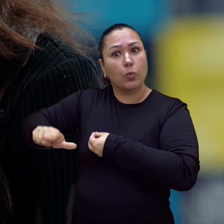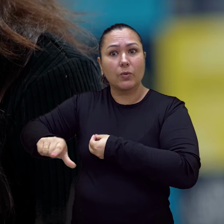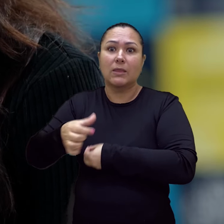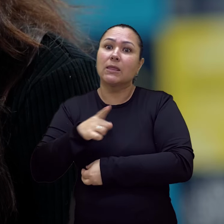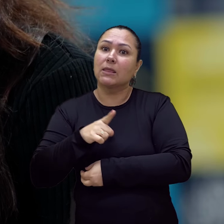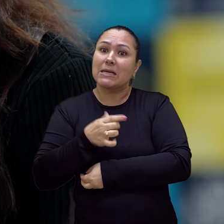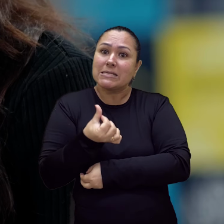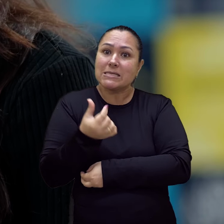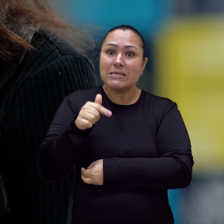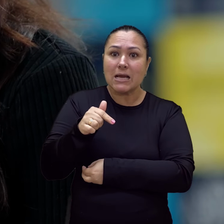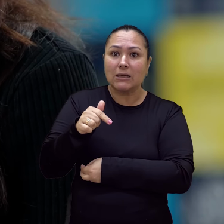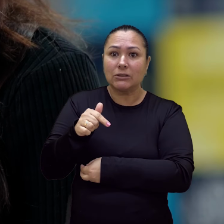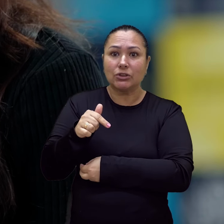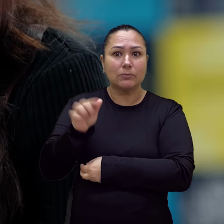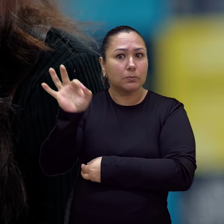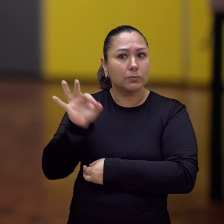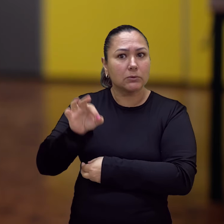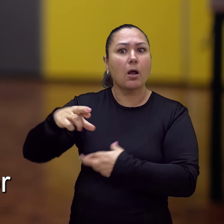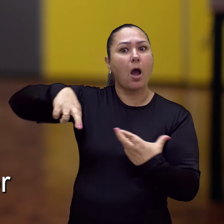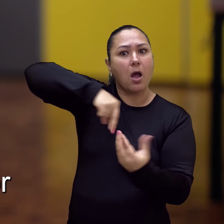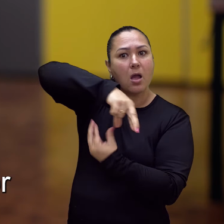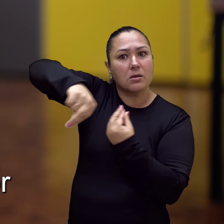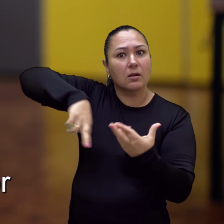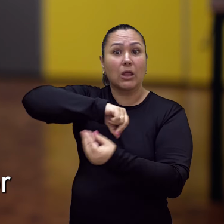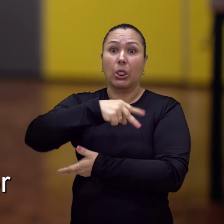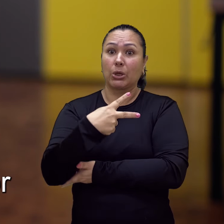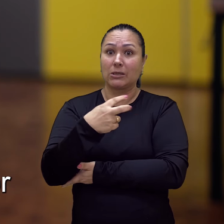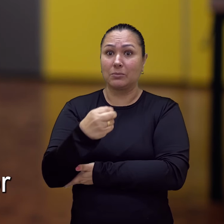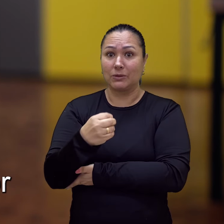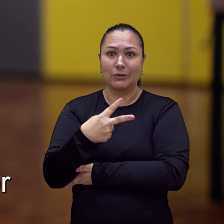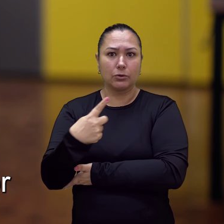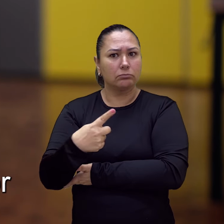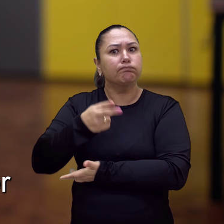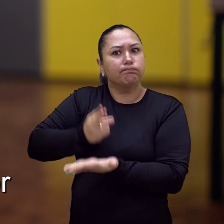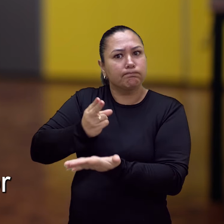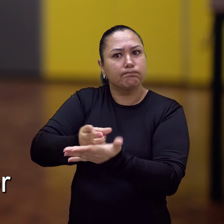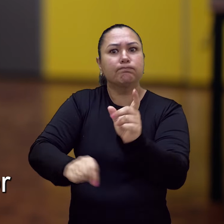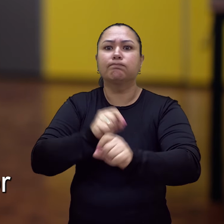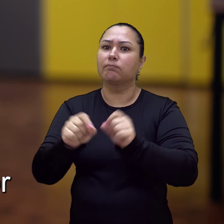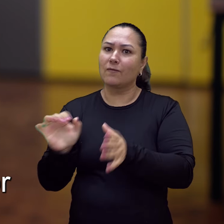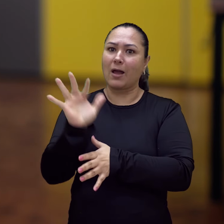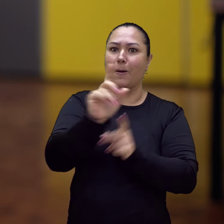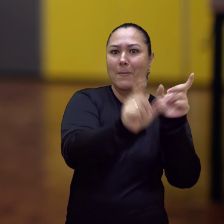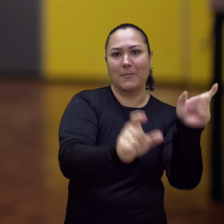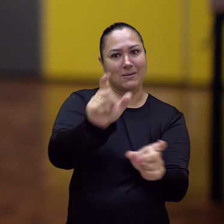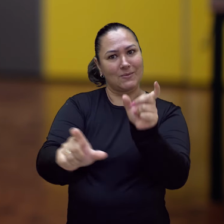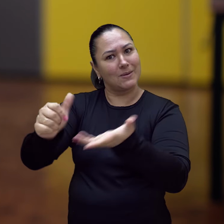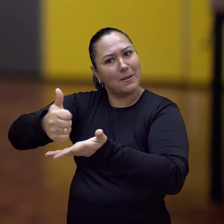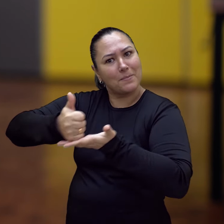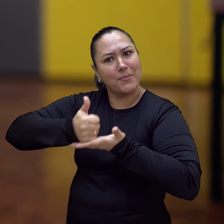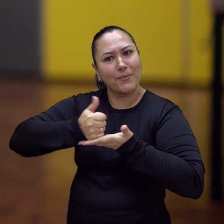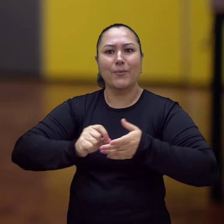com 67% deles reciclados. Em 2021, seguimos potencializando a geração de valor para as